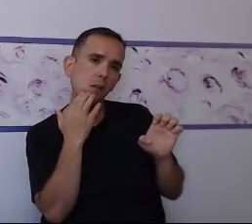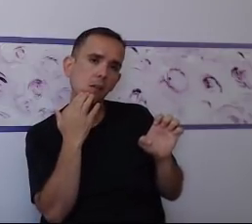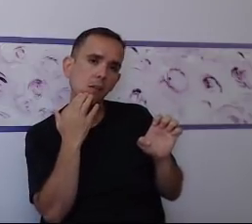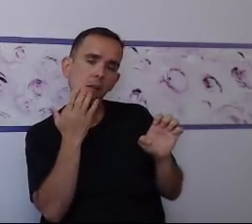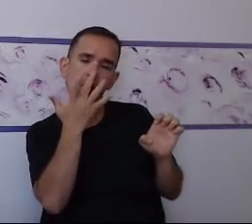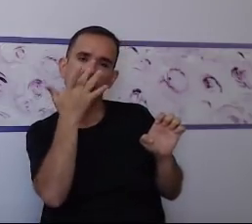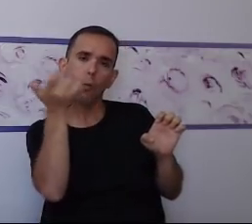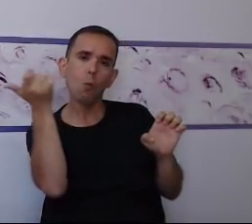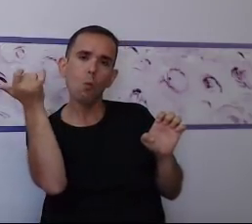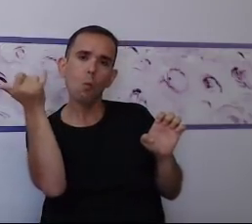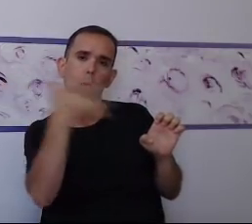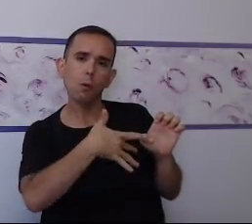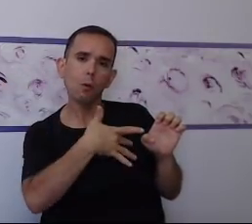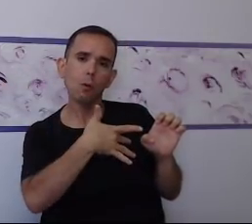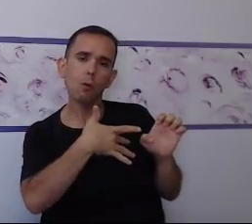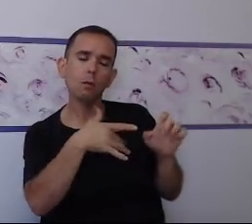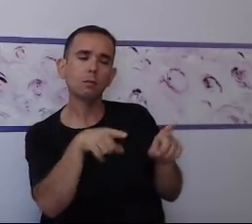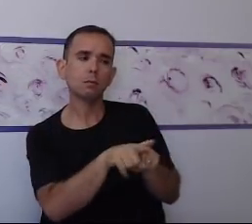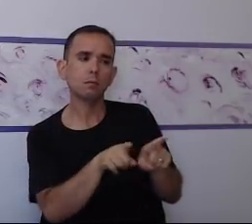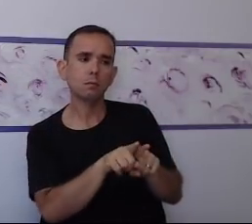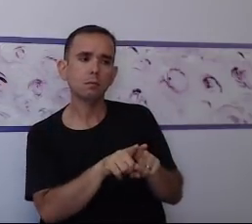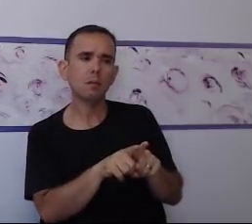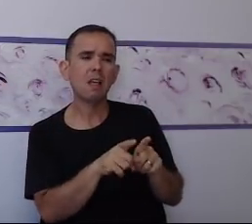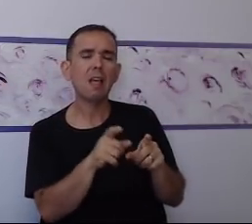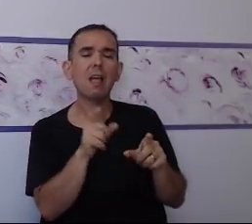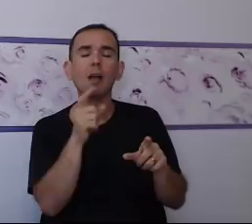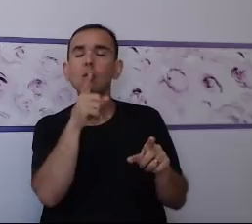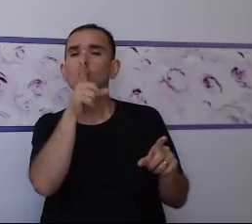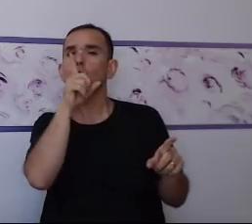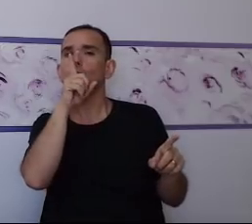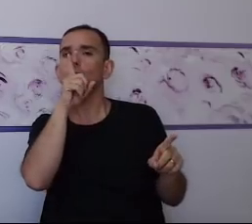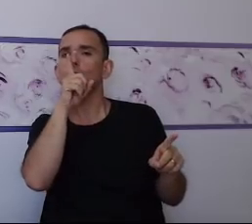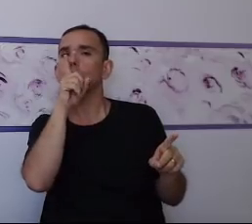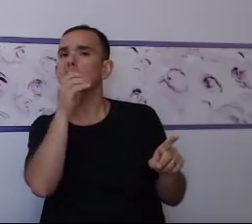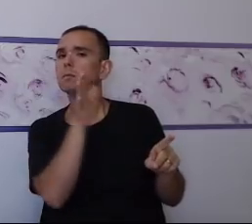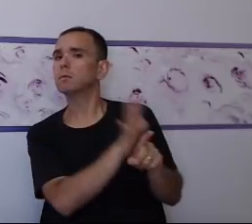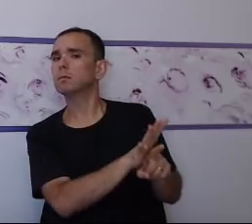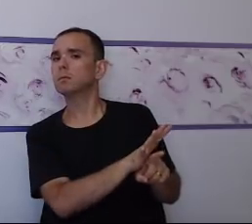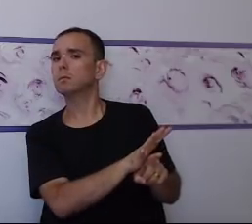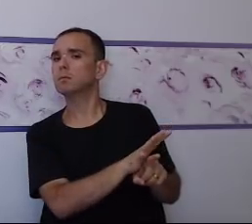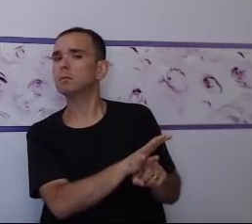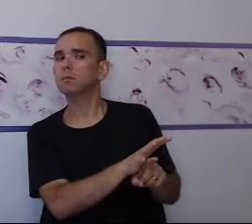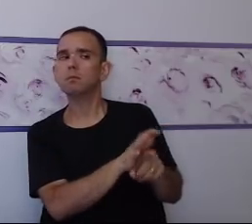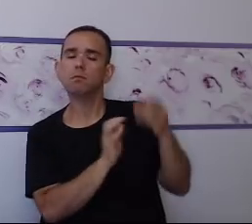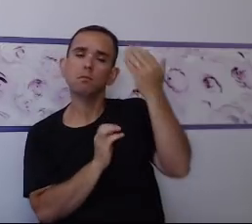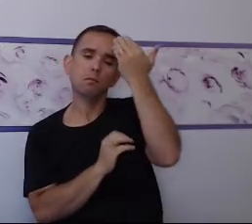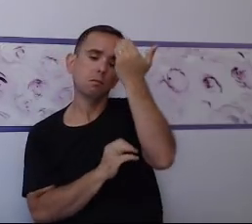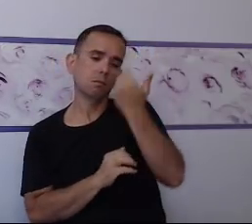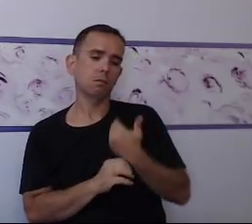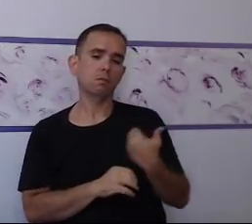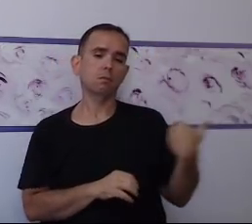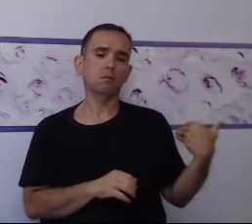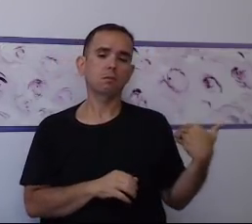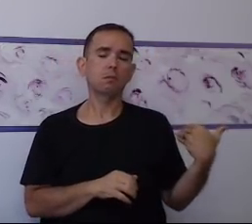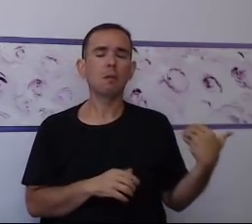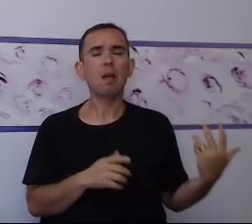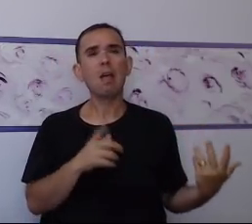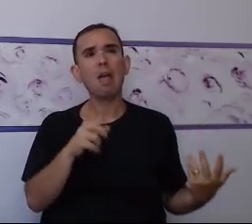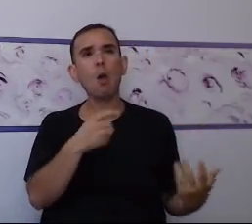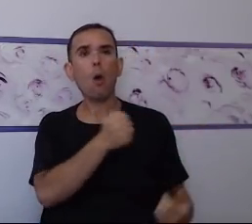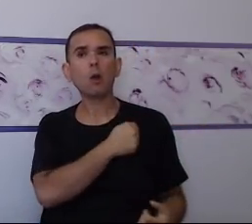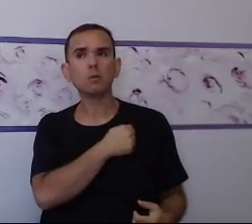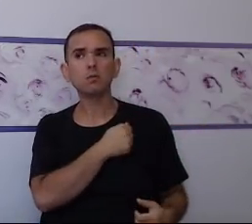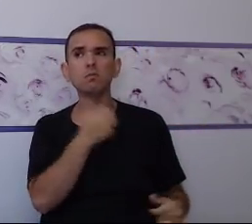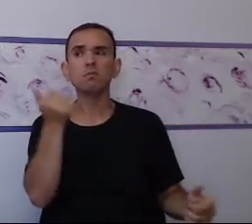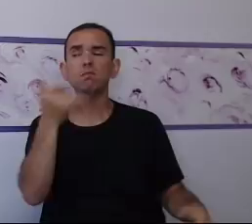heminegligência, né? Nós chamamos de heminegligência. Ele negligencia o lado acometido. Então, o lado que está afetado, muitas vezes, esse aluno deixa